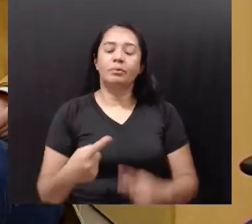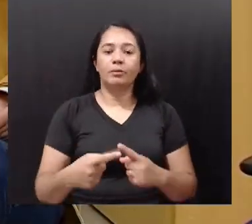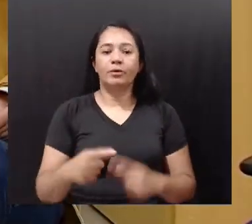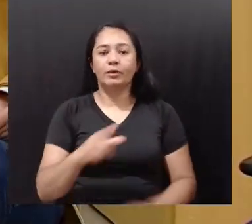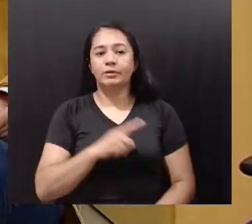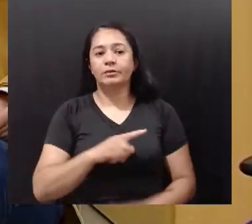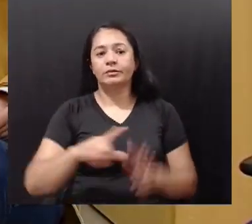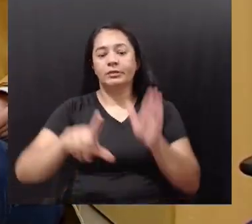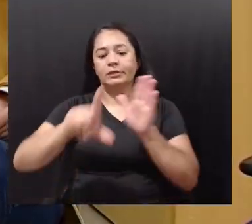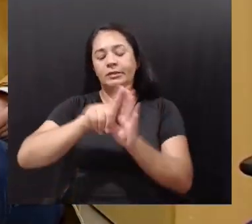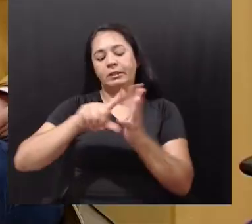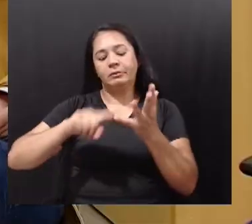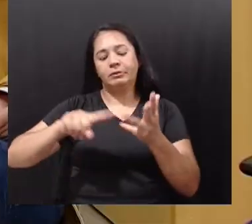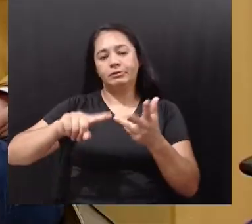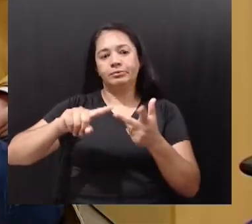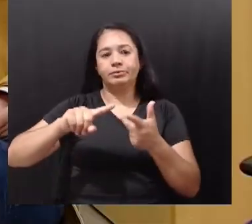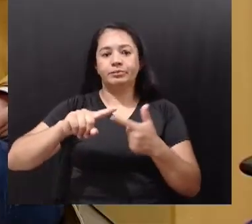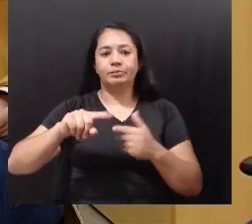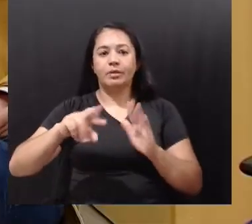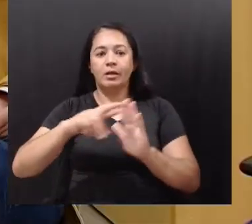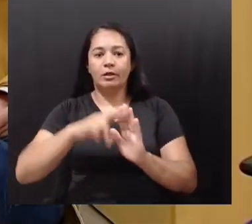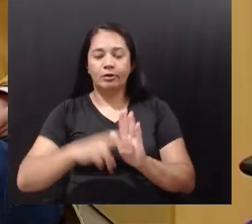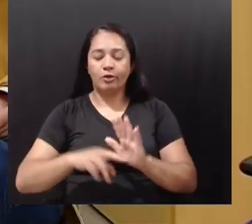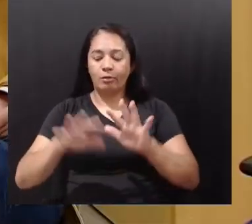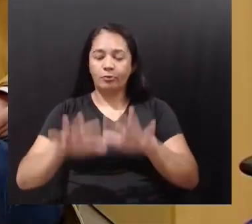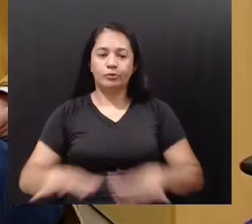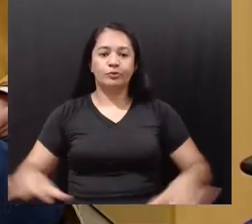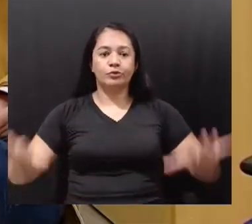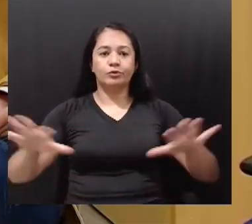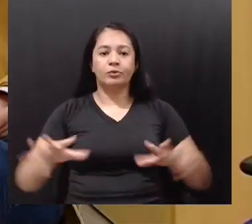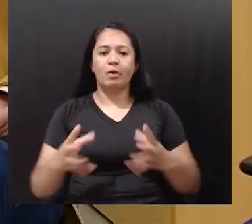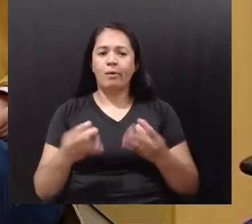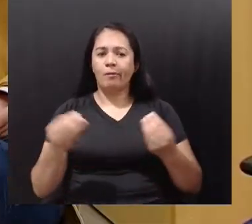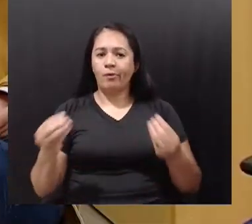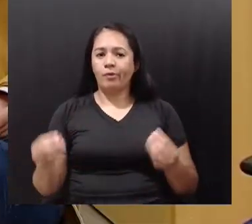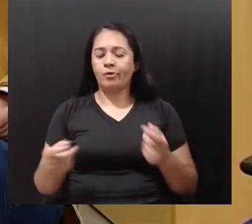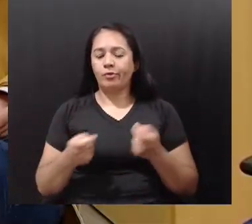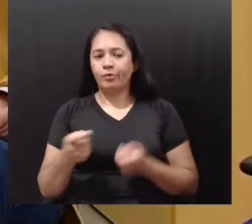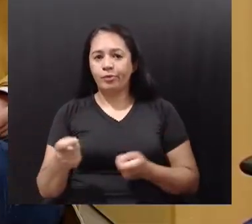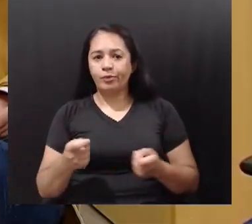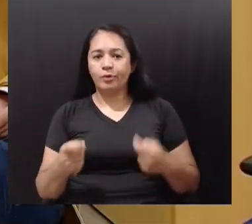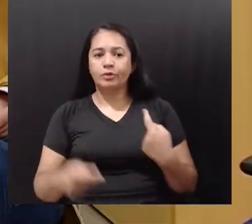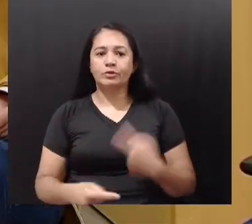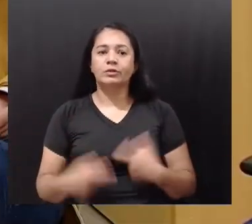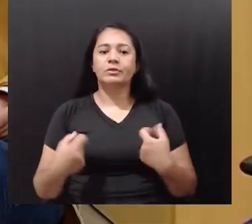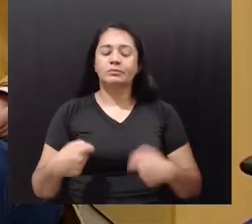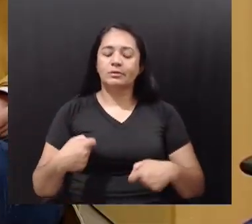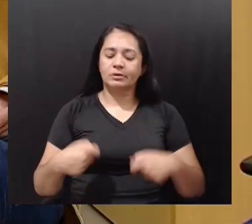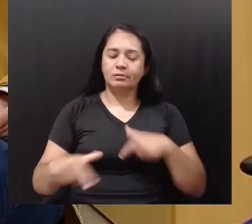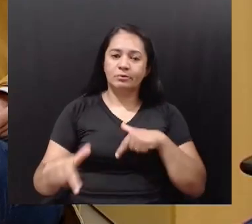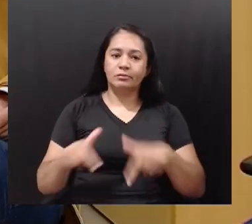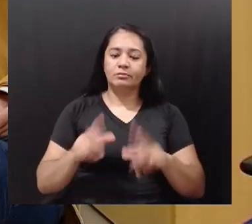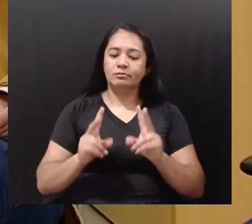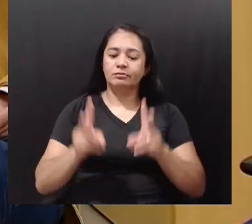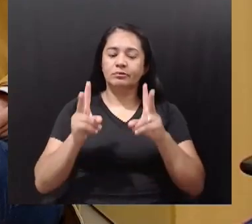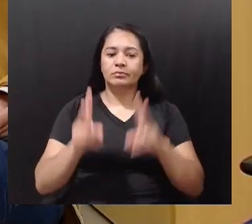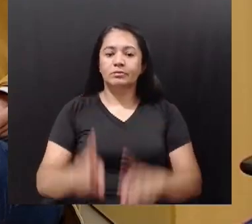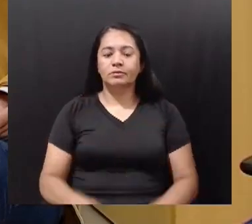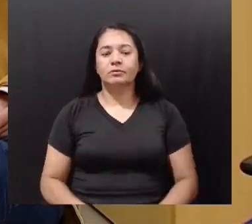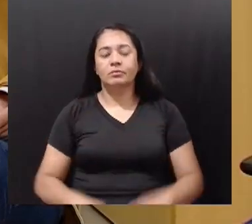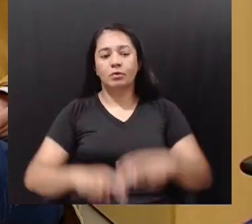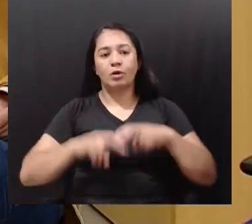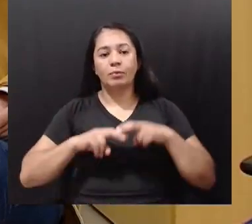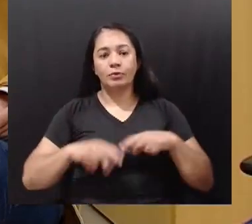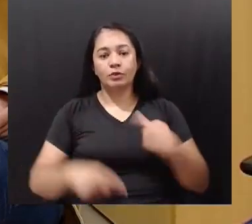resoluções, normas em geral, entendeu? Então, assim, são muitos regulamentos que a gente tem que atuar e tem que seguir. Então, por isso que a gente tem